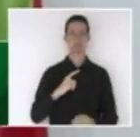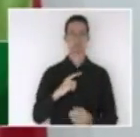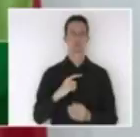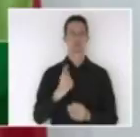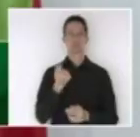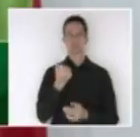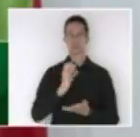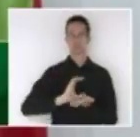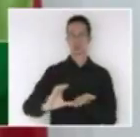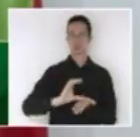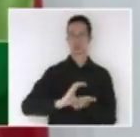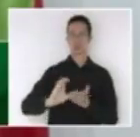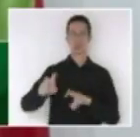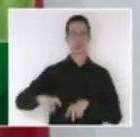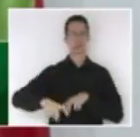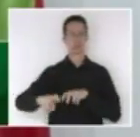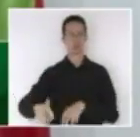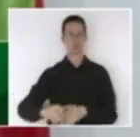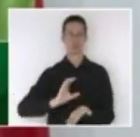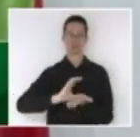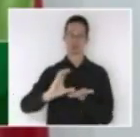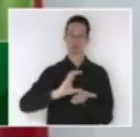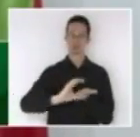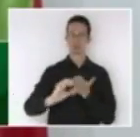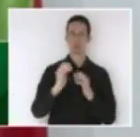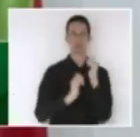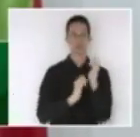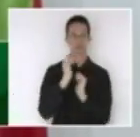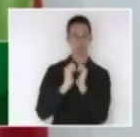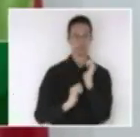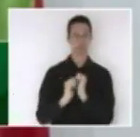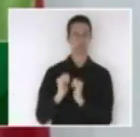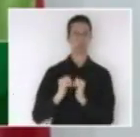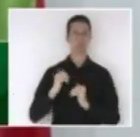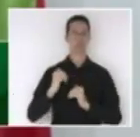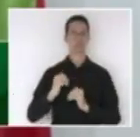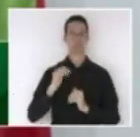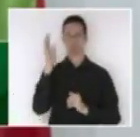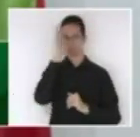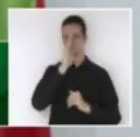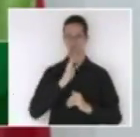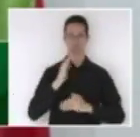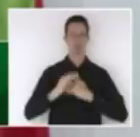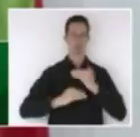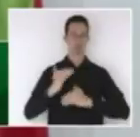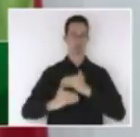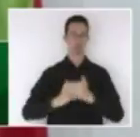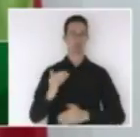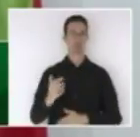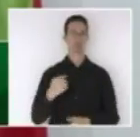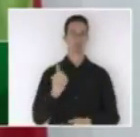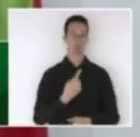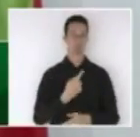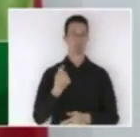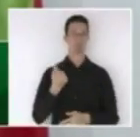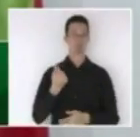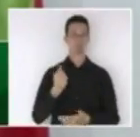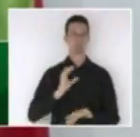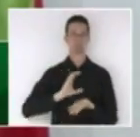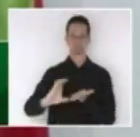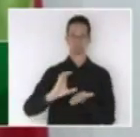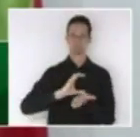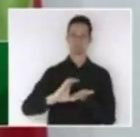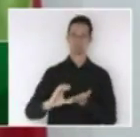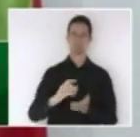Brasil. Nós investíamos, esse dado é importante, nós investíamos mais de